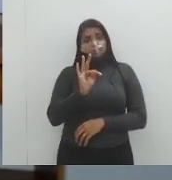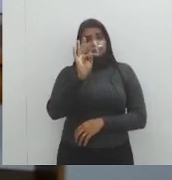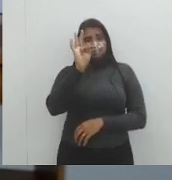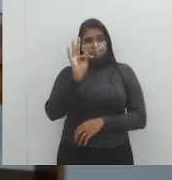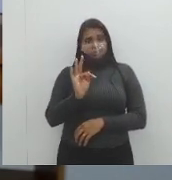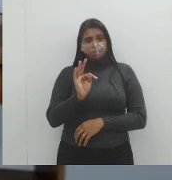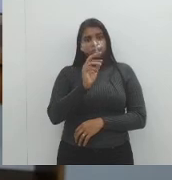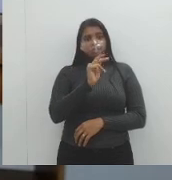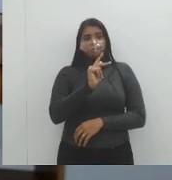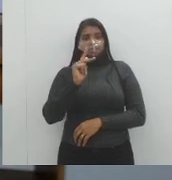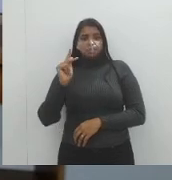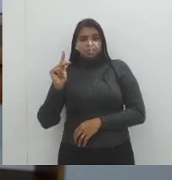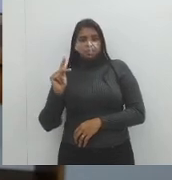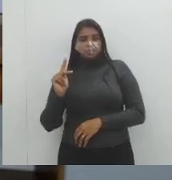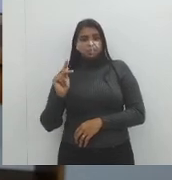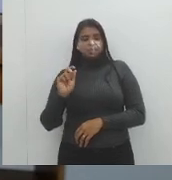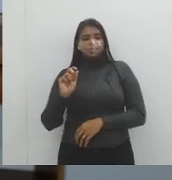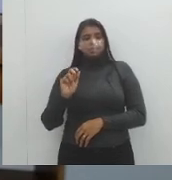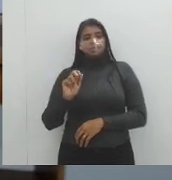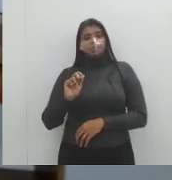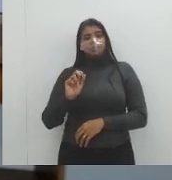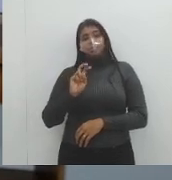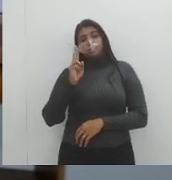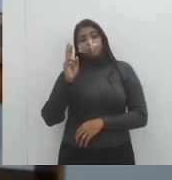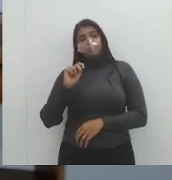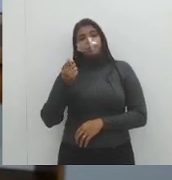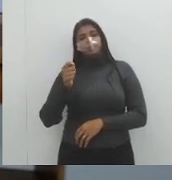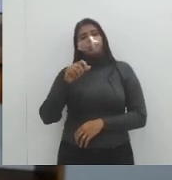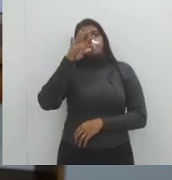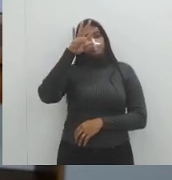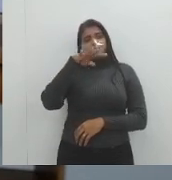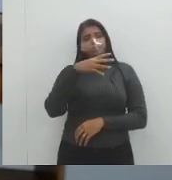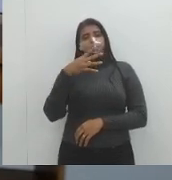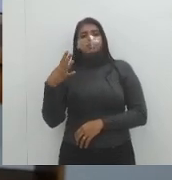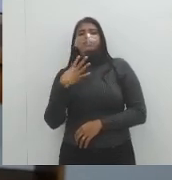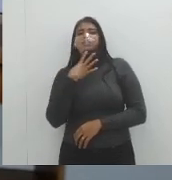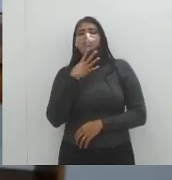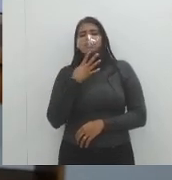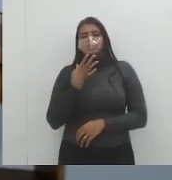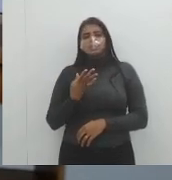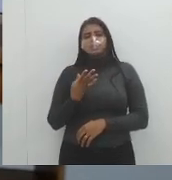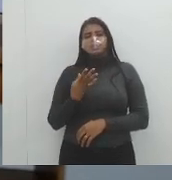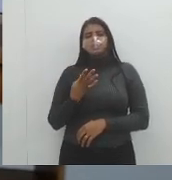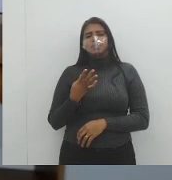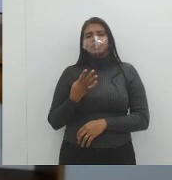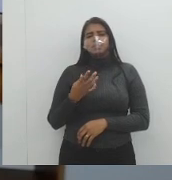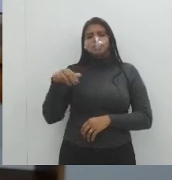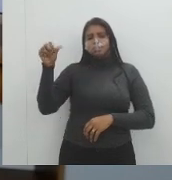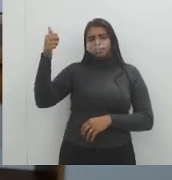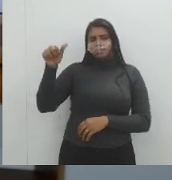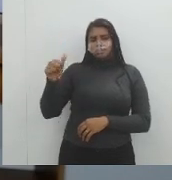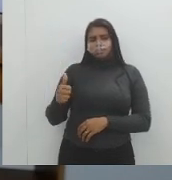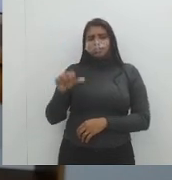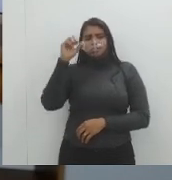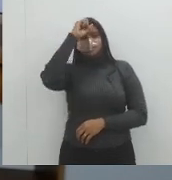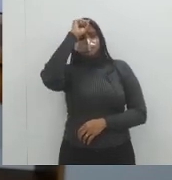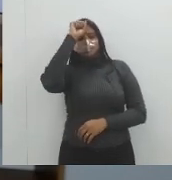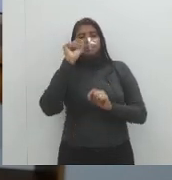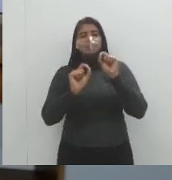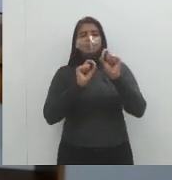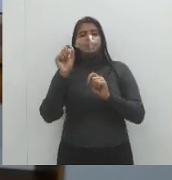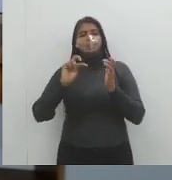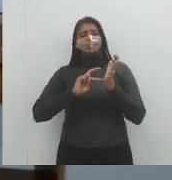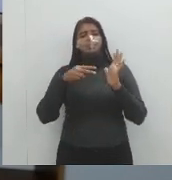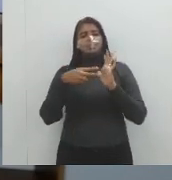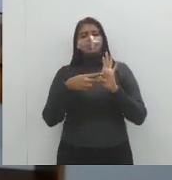muito em conhecer essa tabela e a gente vai na aula de hoje conhecer um pouco sobre ela, né? Aprender o que é que ela significa,